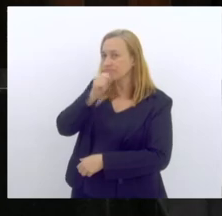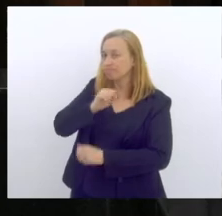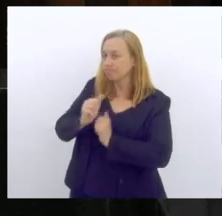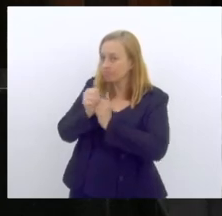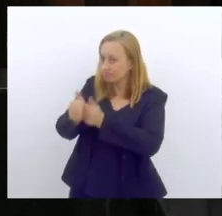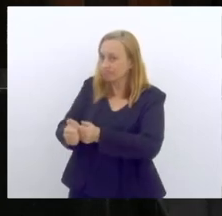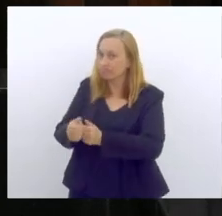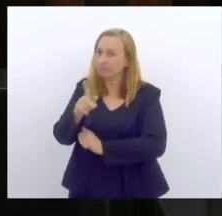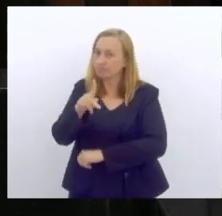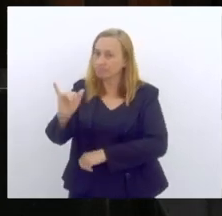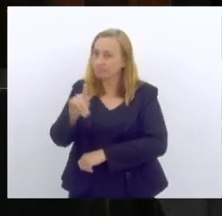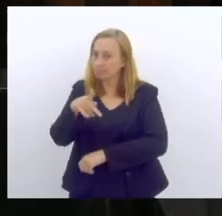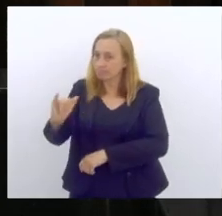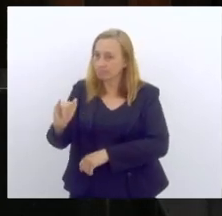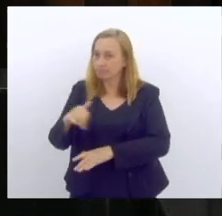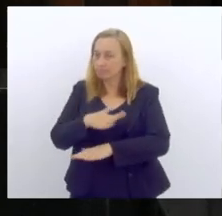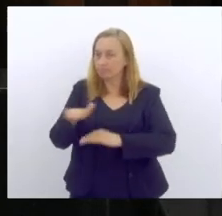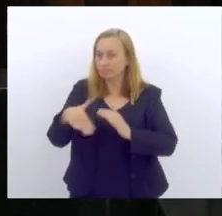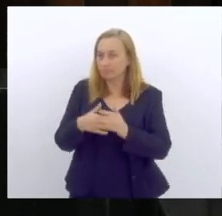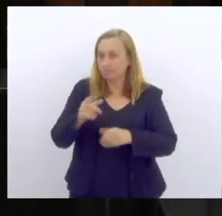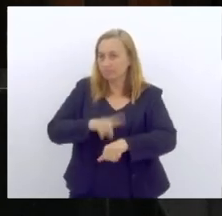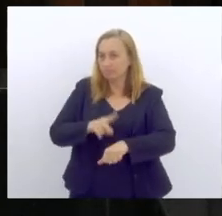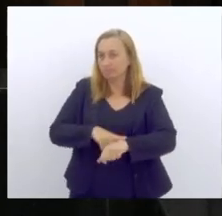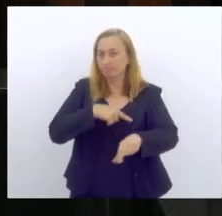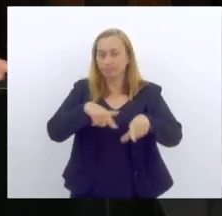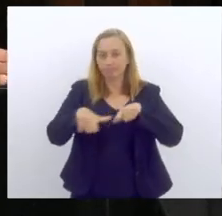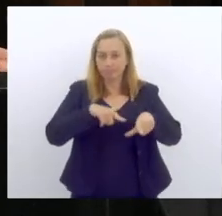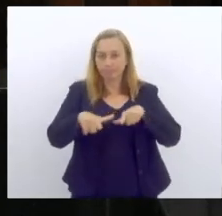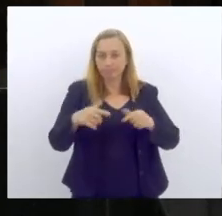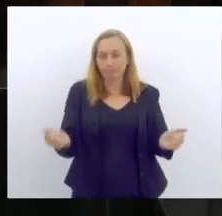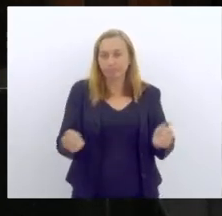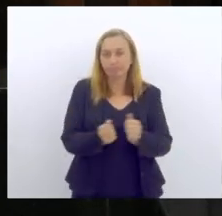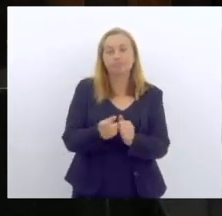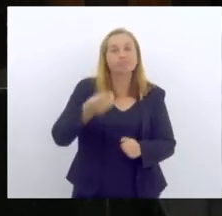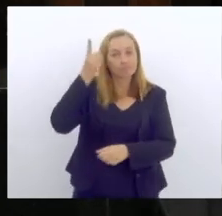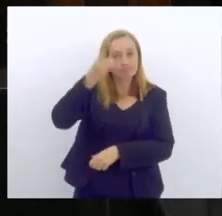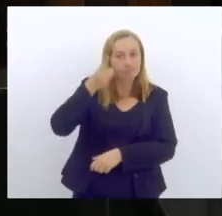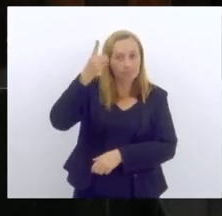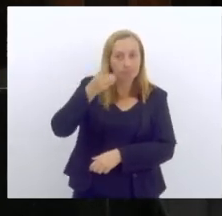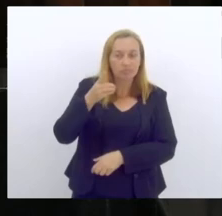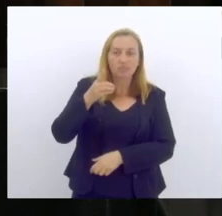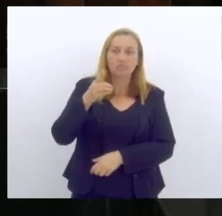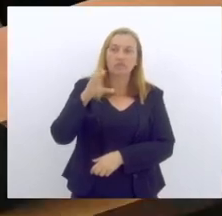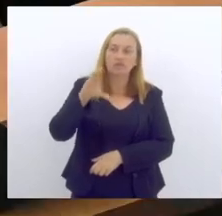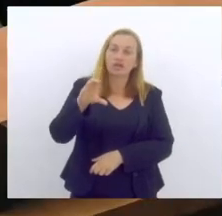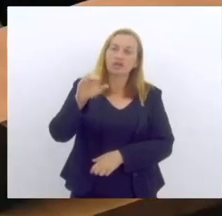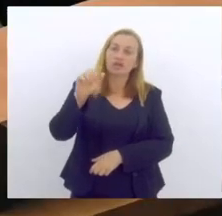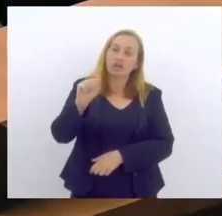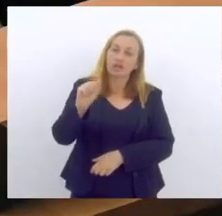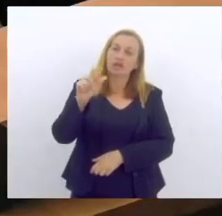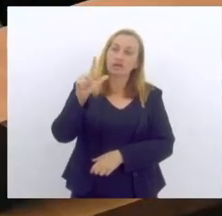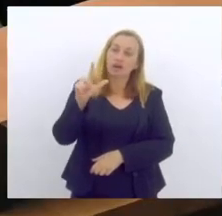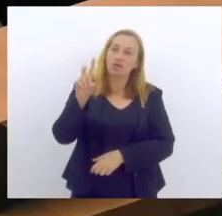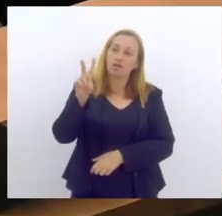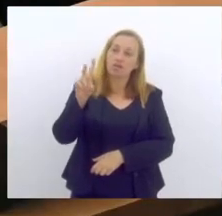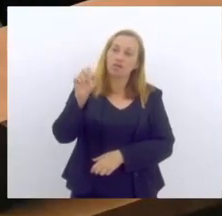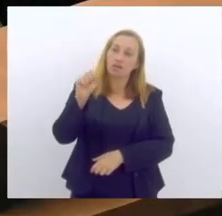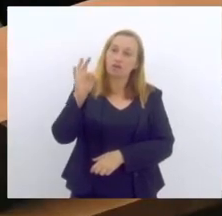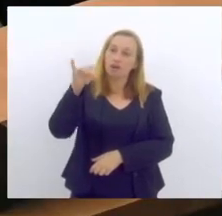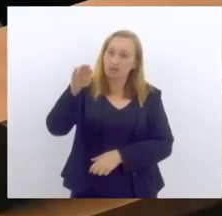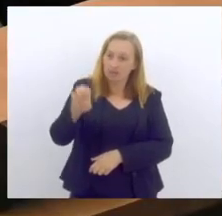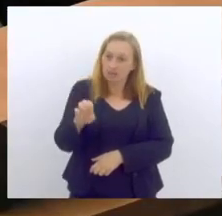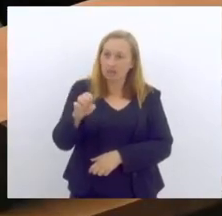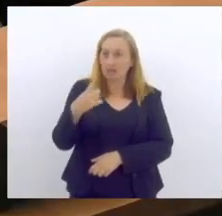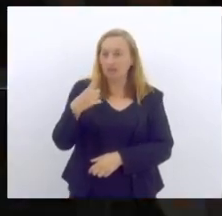é em todas as jornadas ao lado do deputado Tenório Cavalcante que era um deputado do estado do Rio de Janeiro ela conseguiu